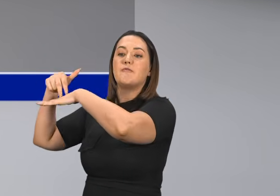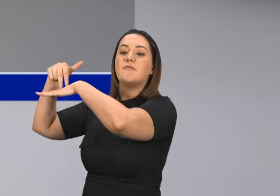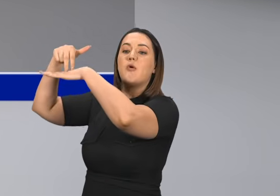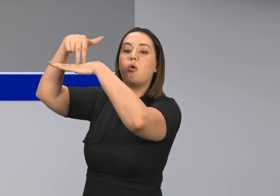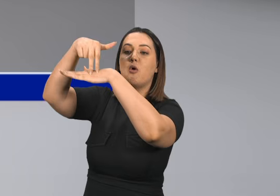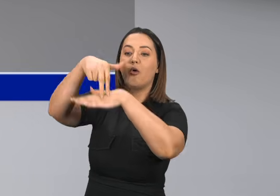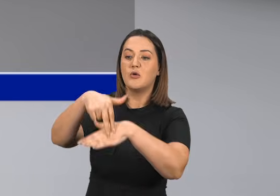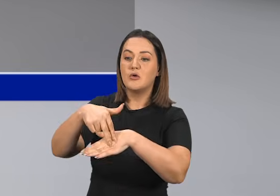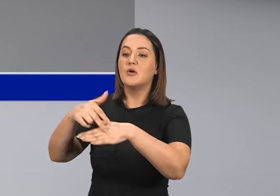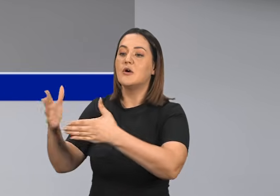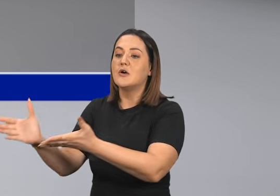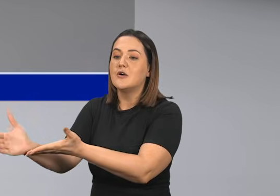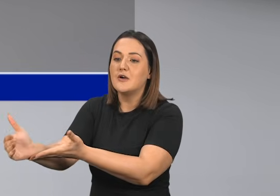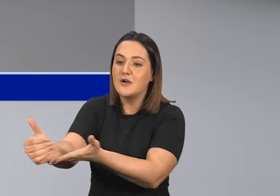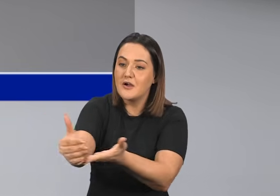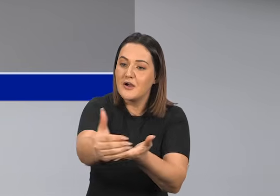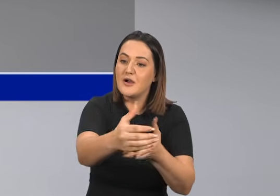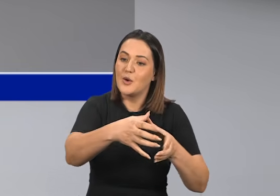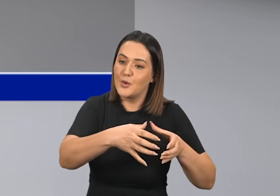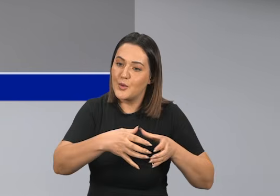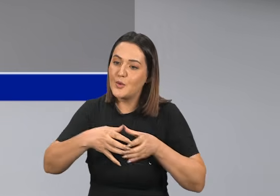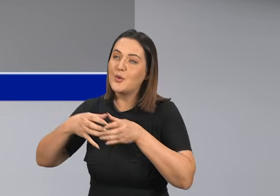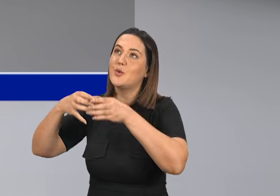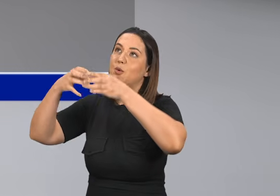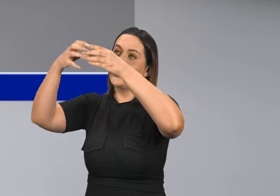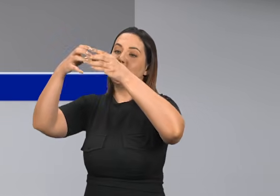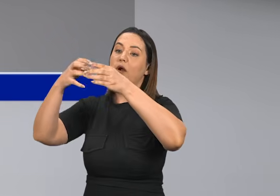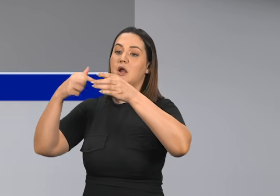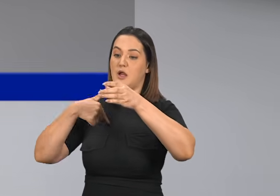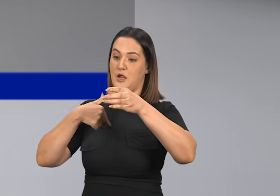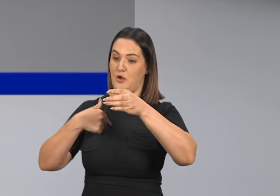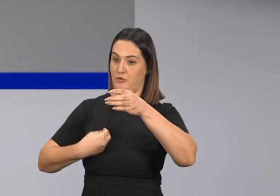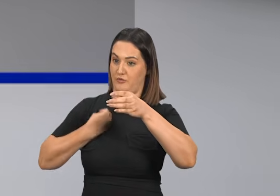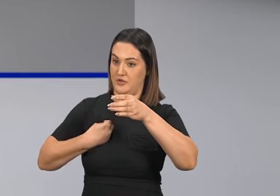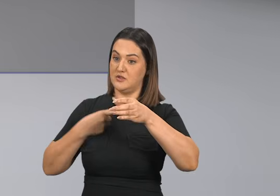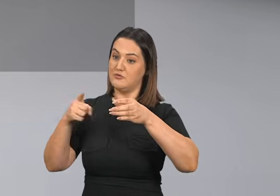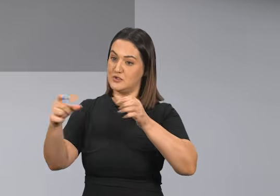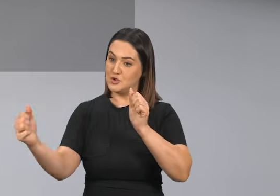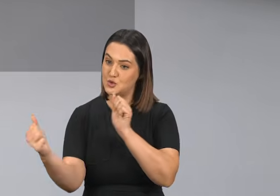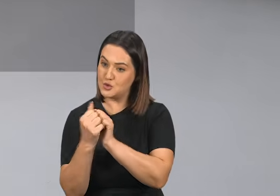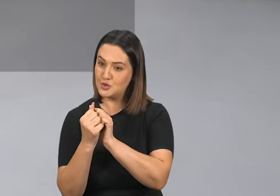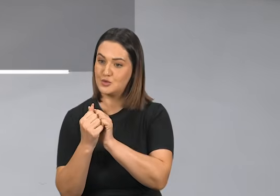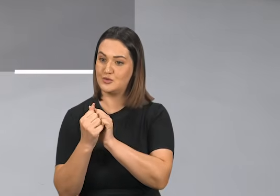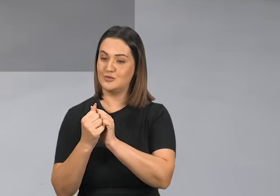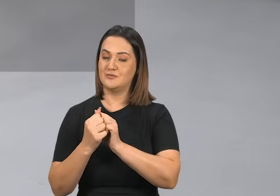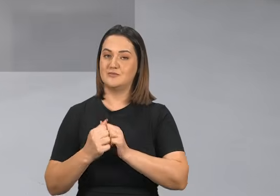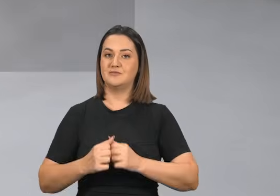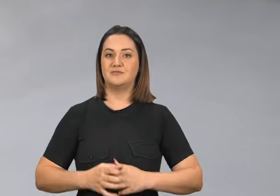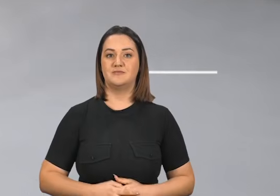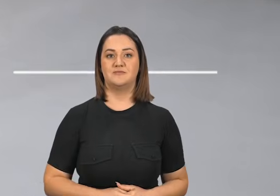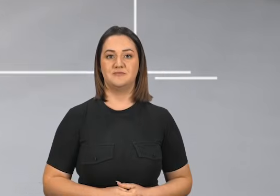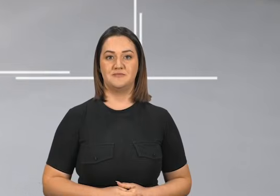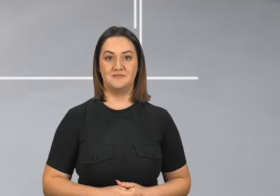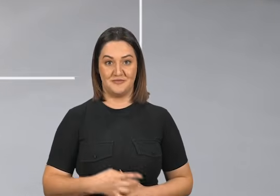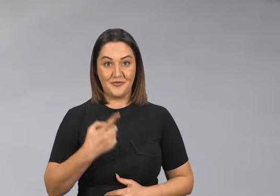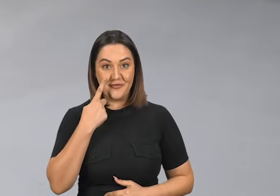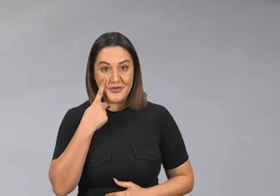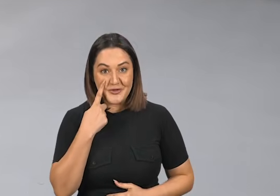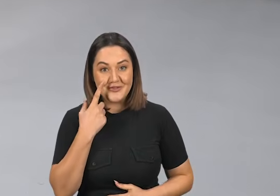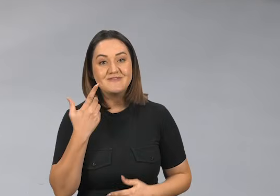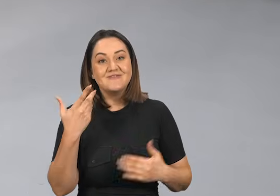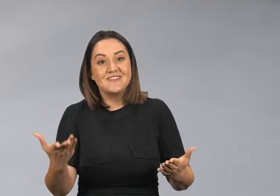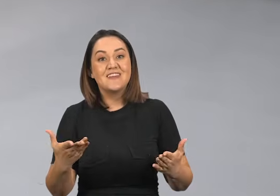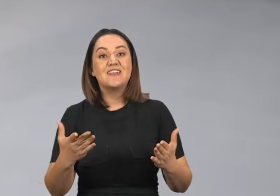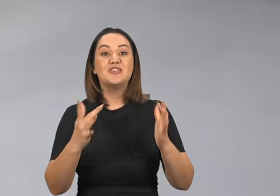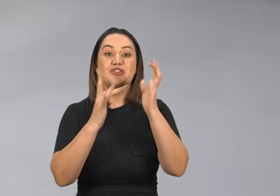voltarei e vos receberei para mim mesmo, para que onde eu estou, estejais vós também. Viu? Foi Jesus